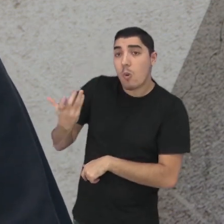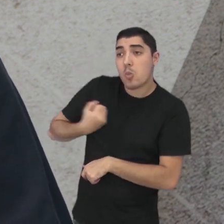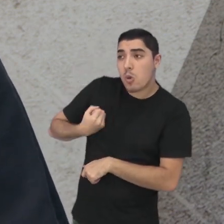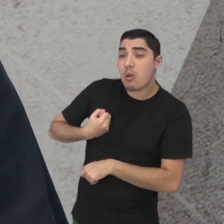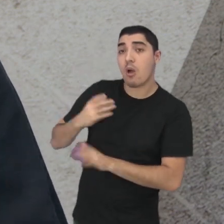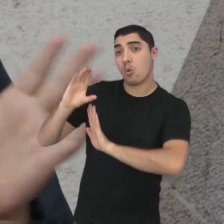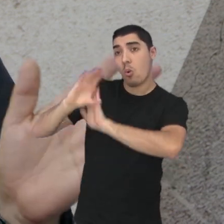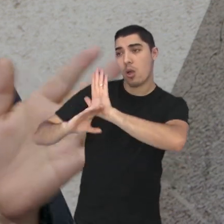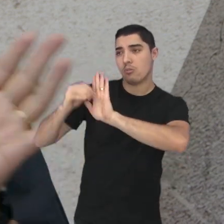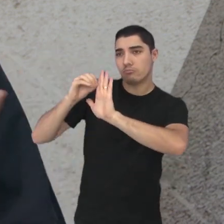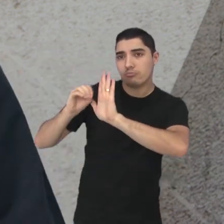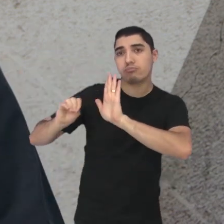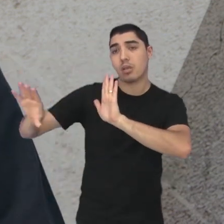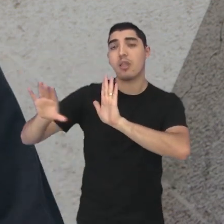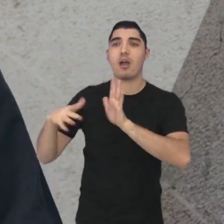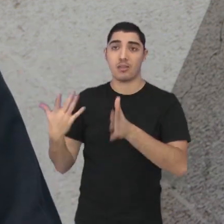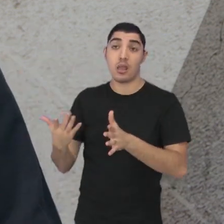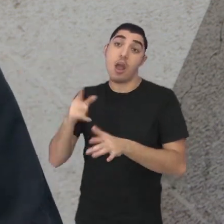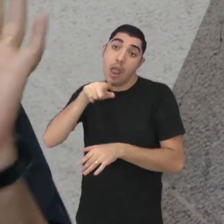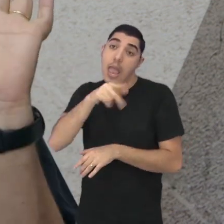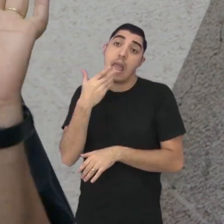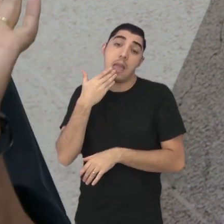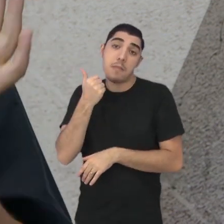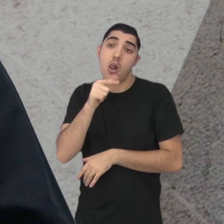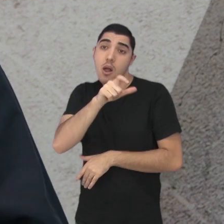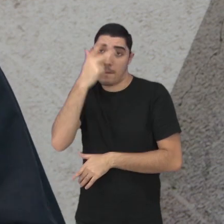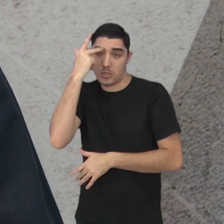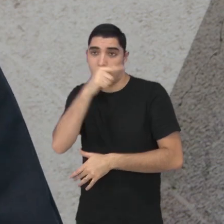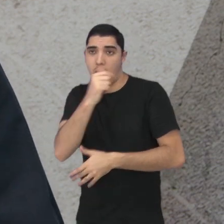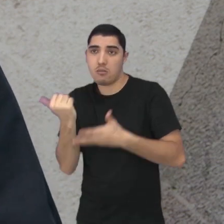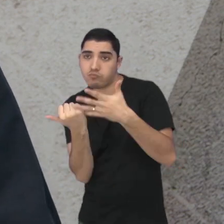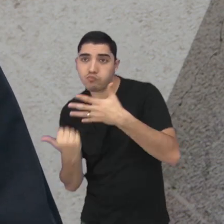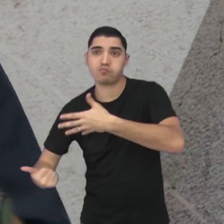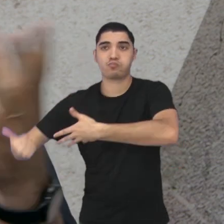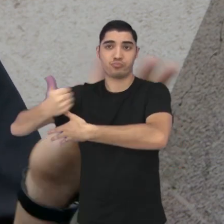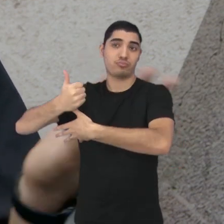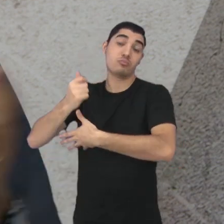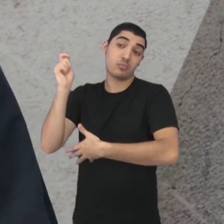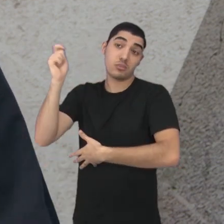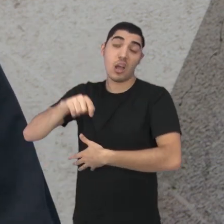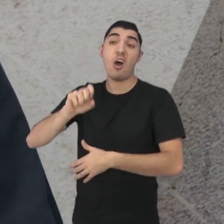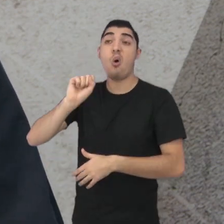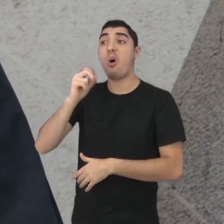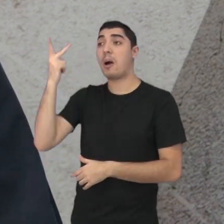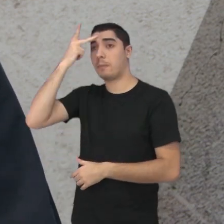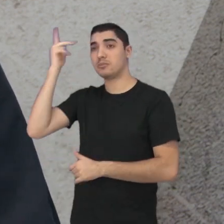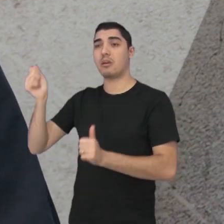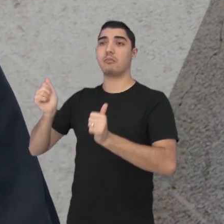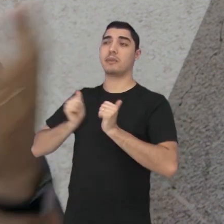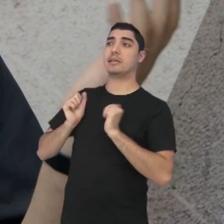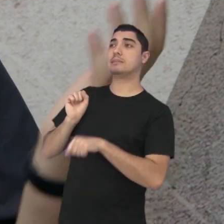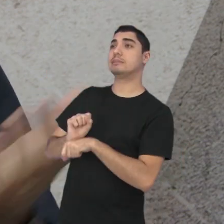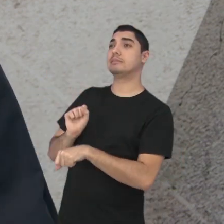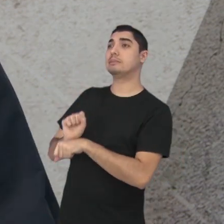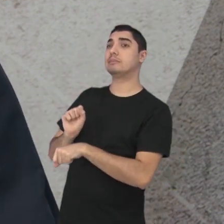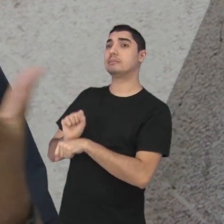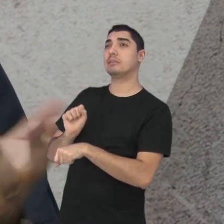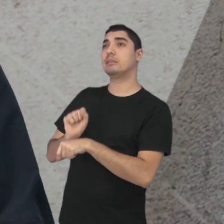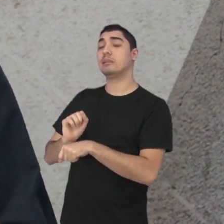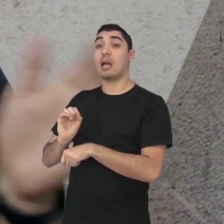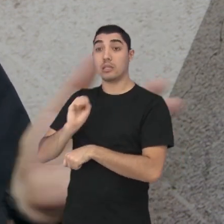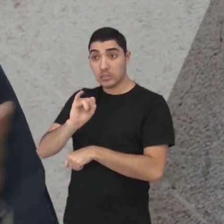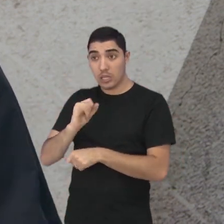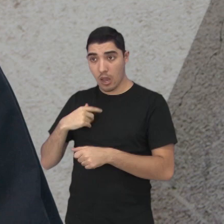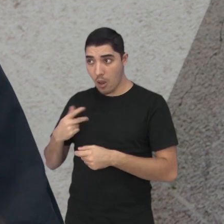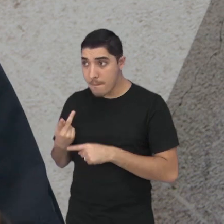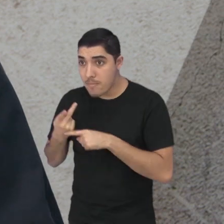ali o currículo, é uma chance dela sair na frente do que a maioria que hoje de repente está esperando surgir uma oportunidade, que é alguma coisa do céu. Não, se ele